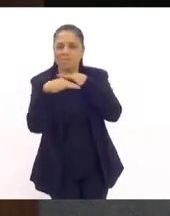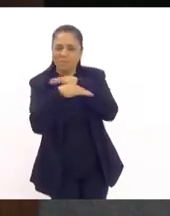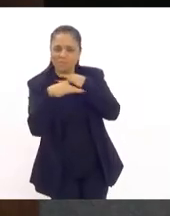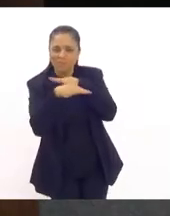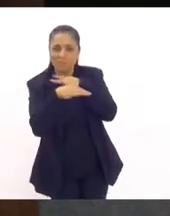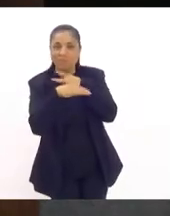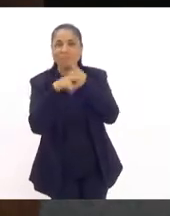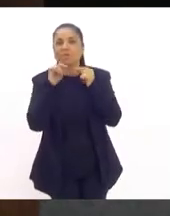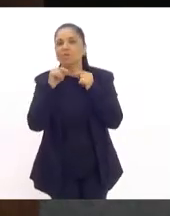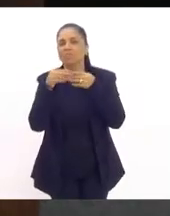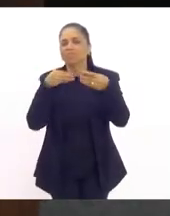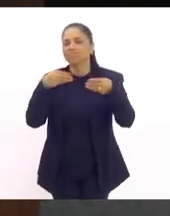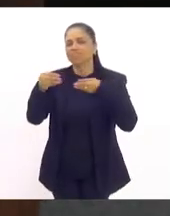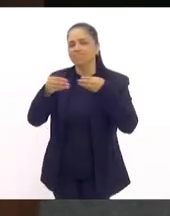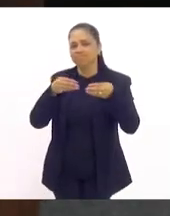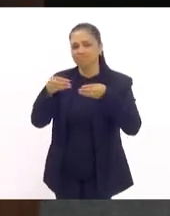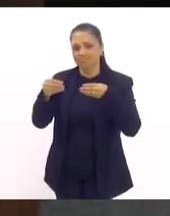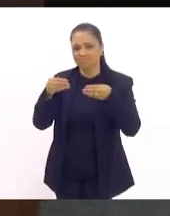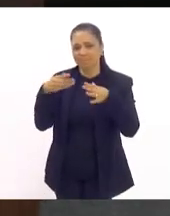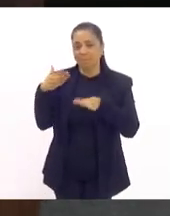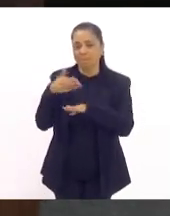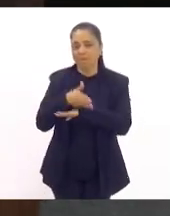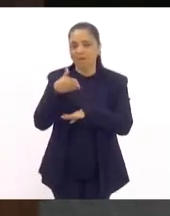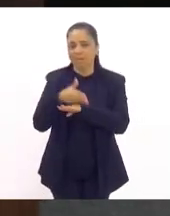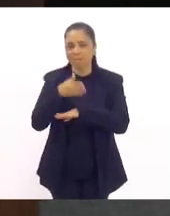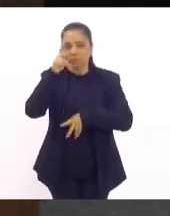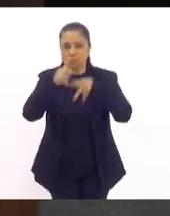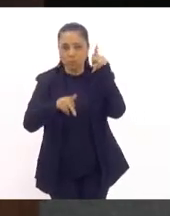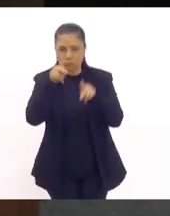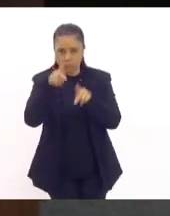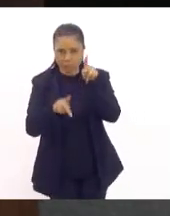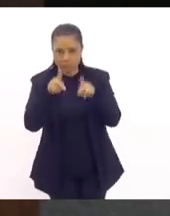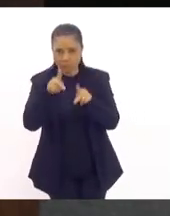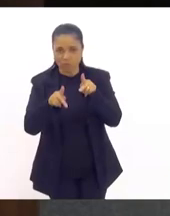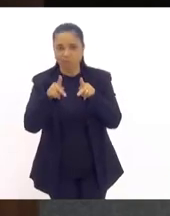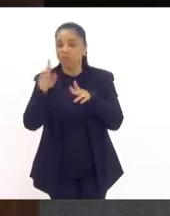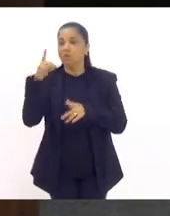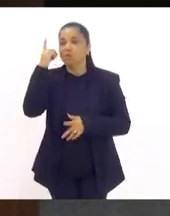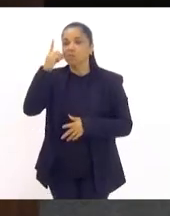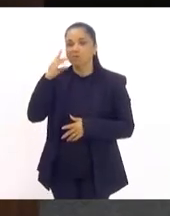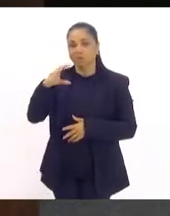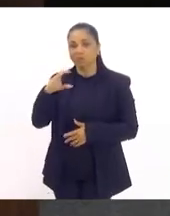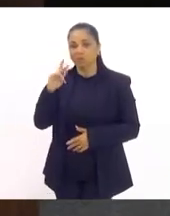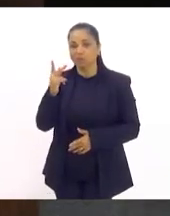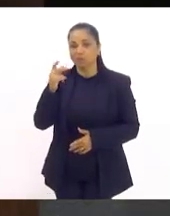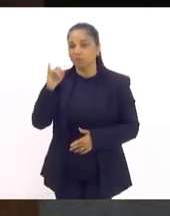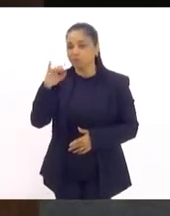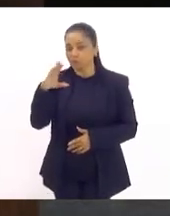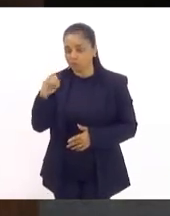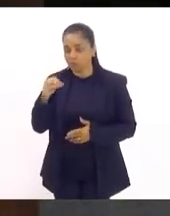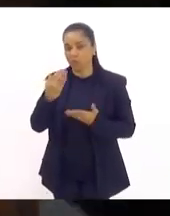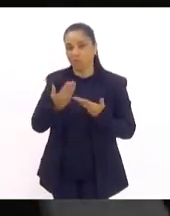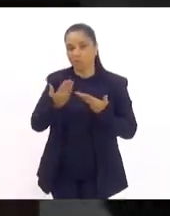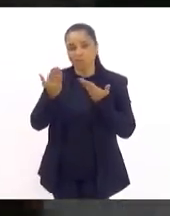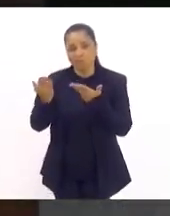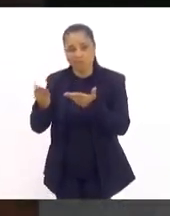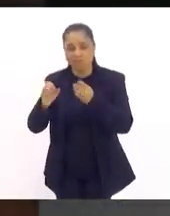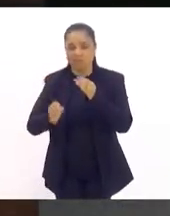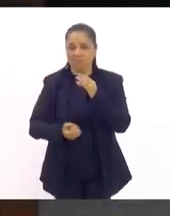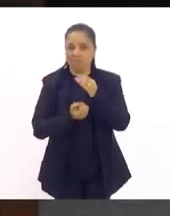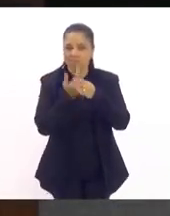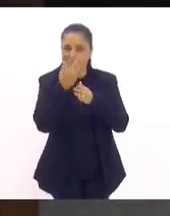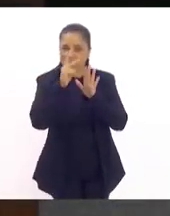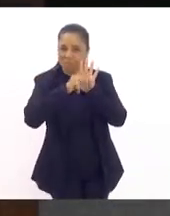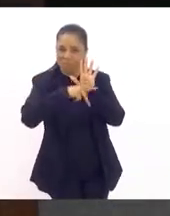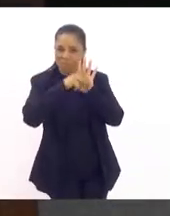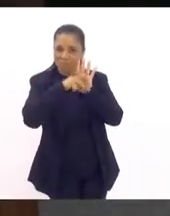de participação popular. Então, deputado Chico, primeiro eu queria lhe oferecer qual a autoria desse projeto e dizer também que é